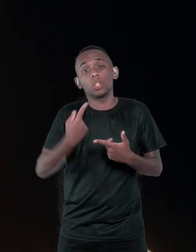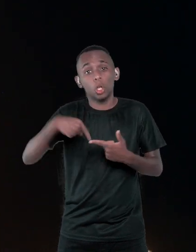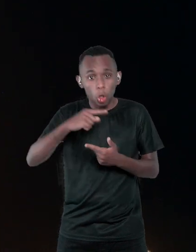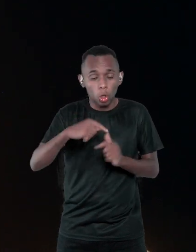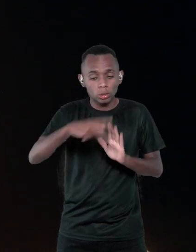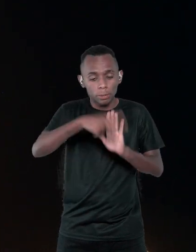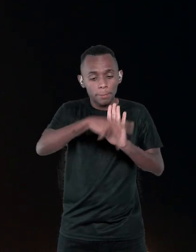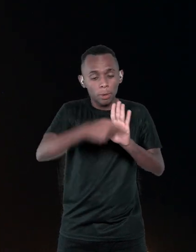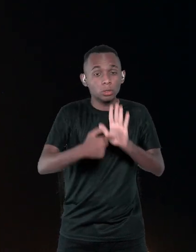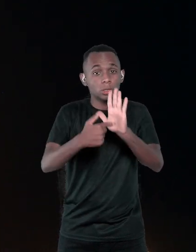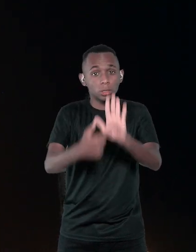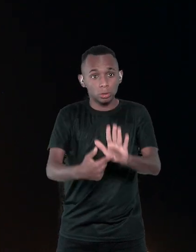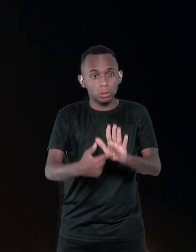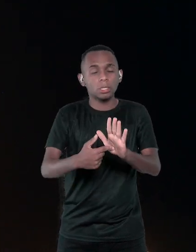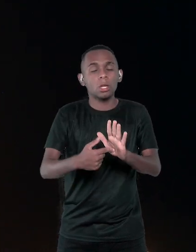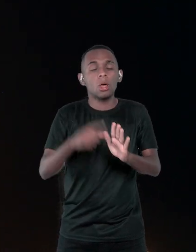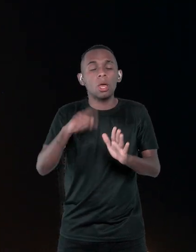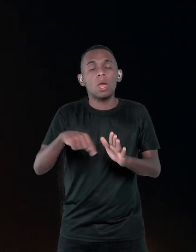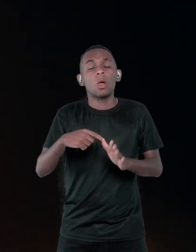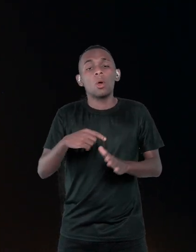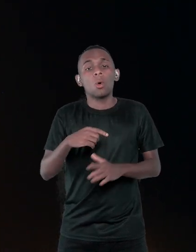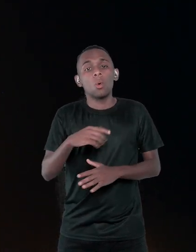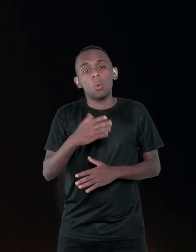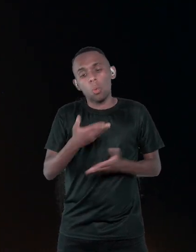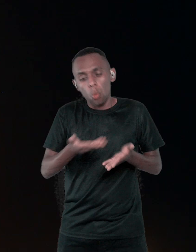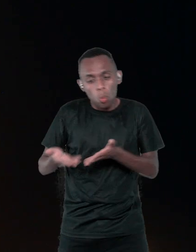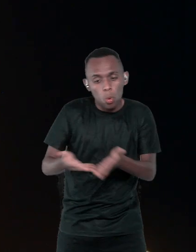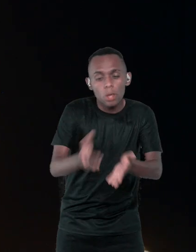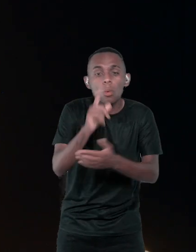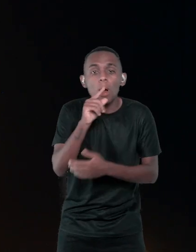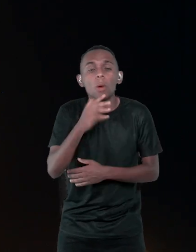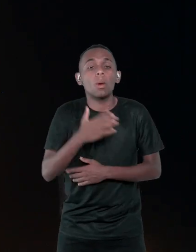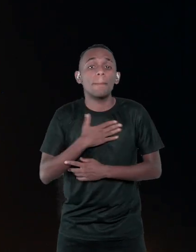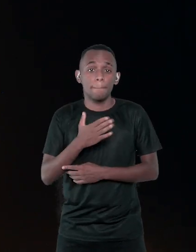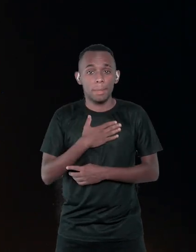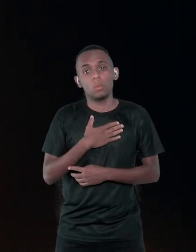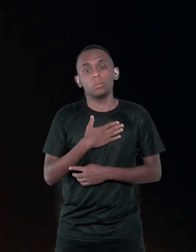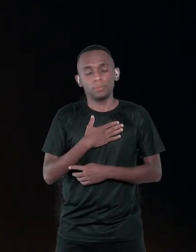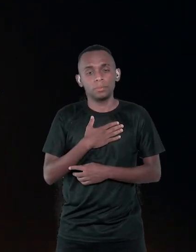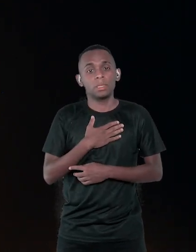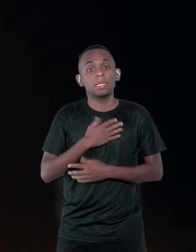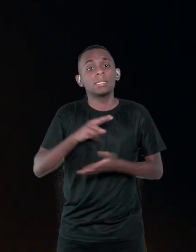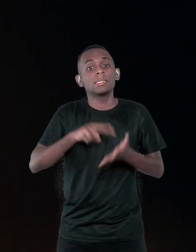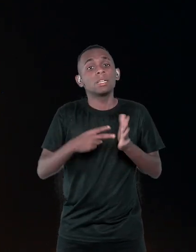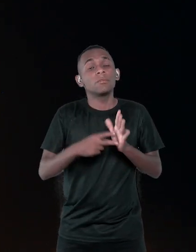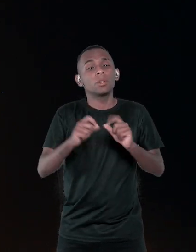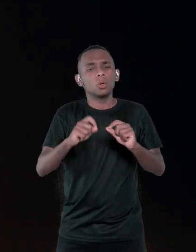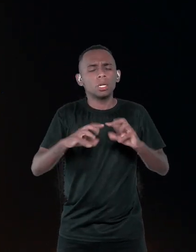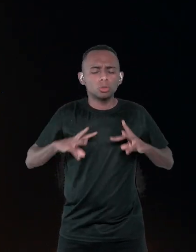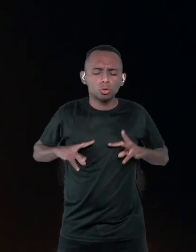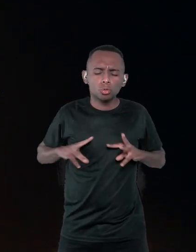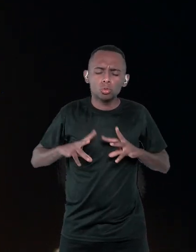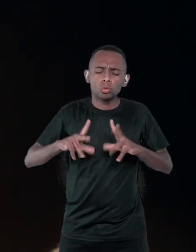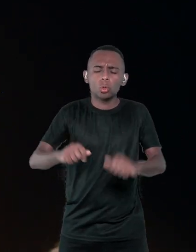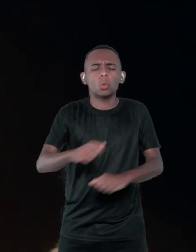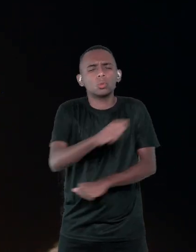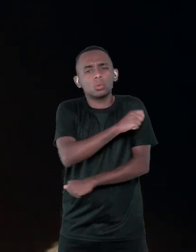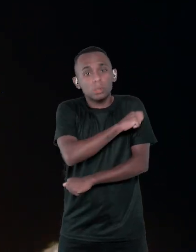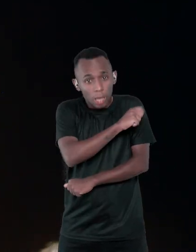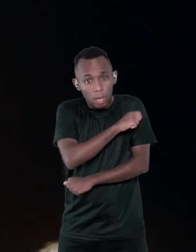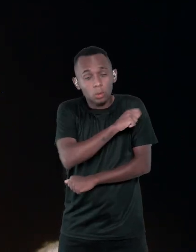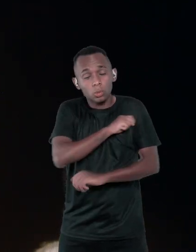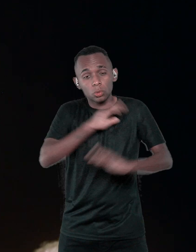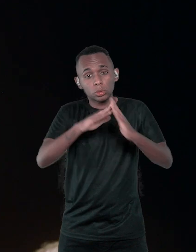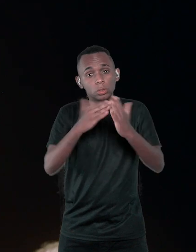o projeto Esse Rio é Meu, que vai envolver todos os alunos da Escola Pública de Itabira